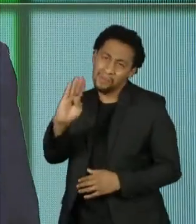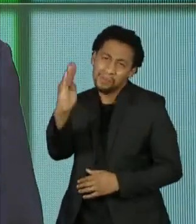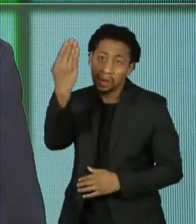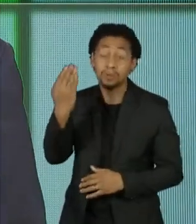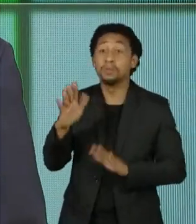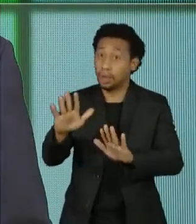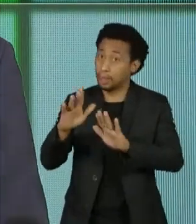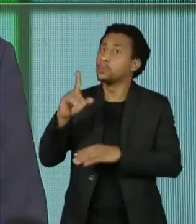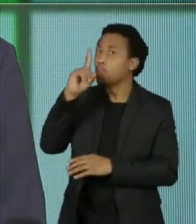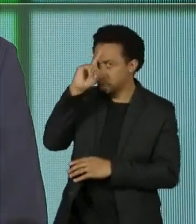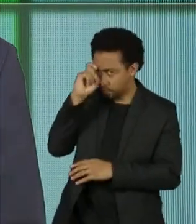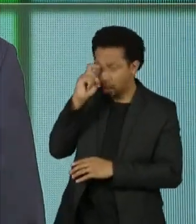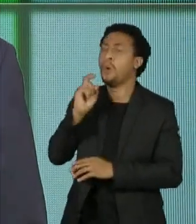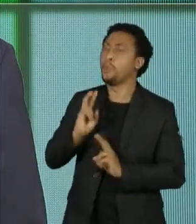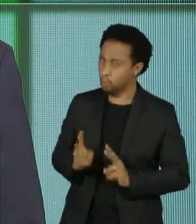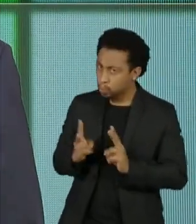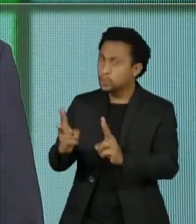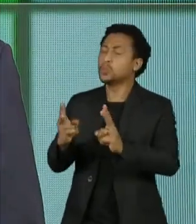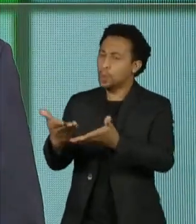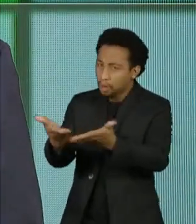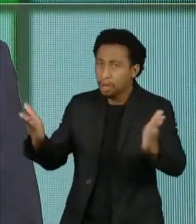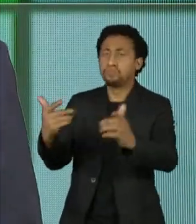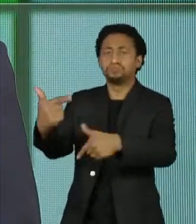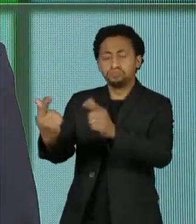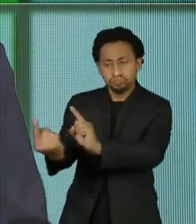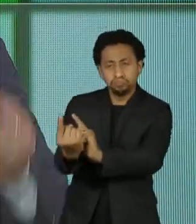hospitais já estão aí, firmes e fortes,